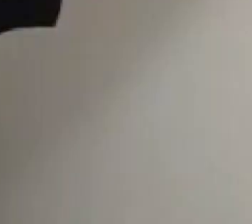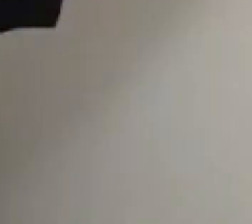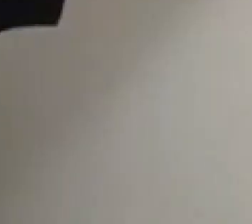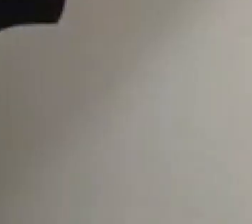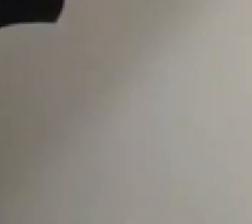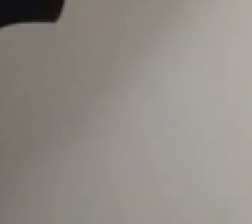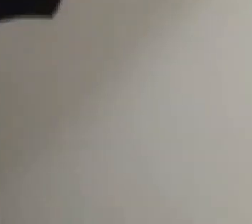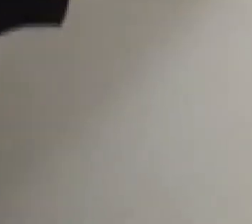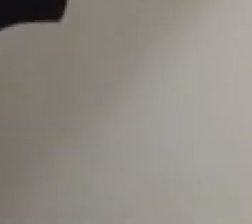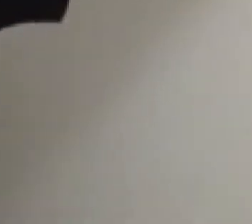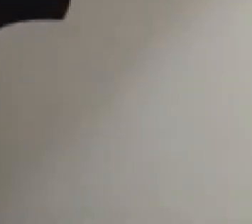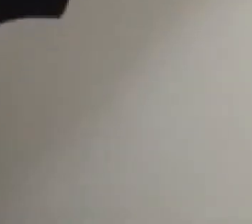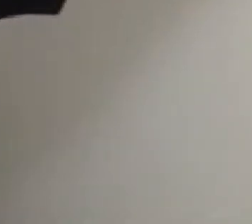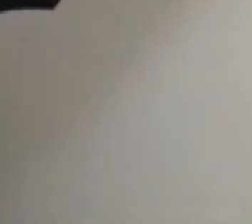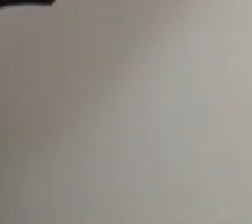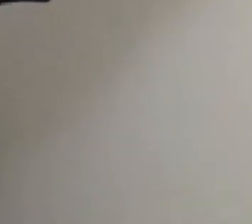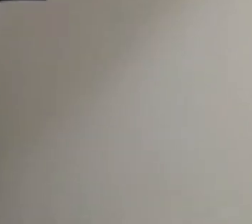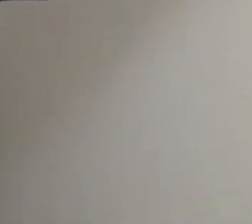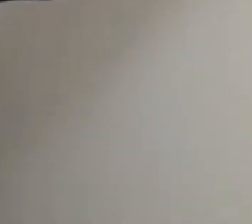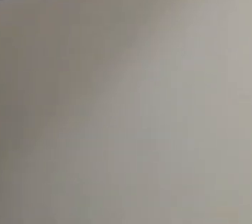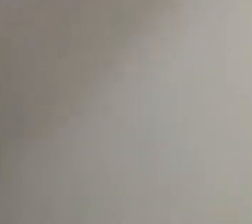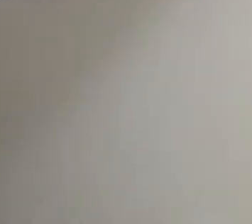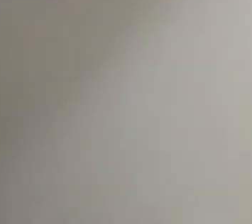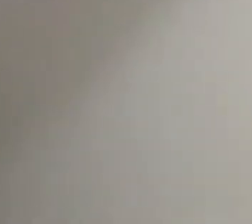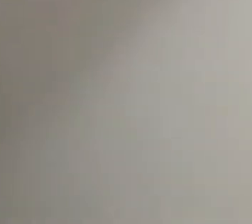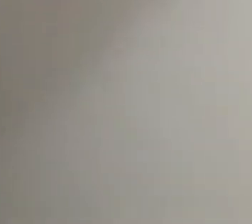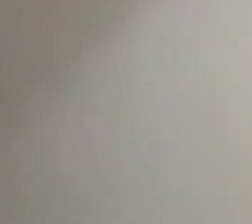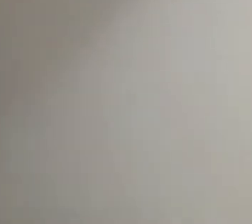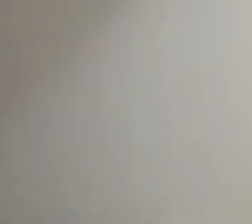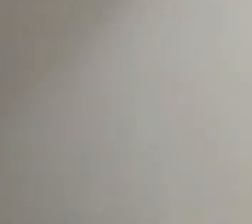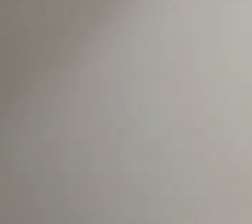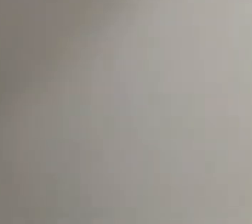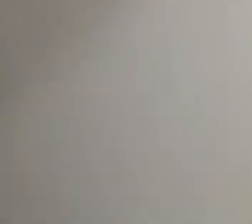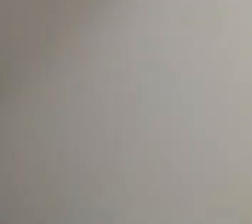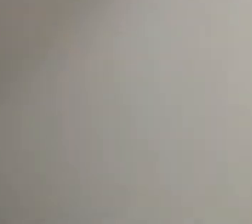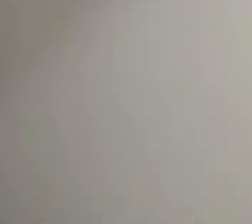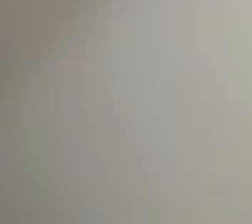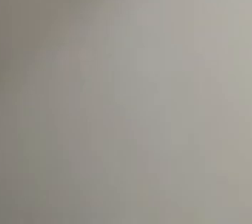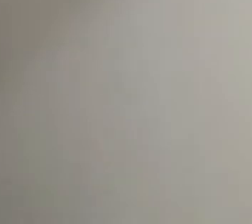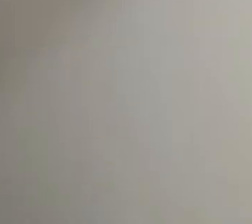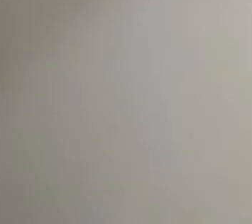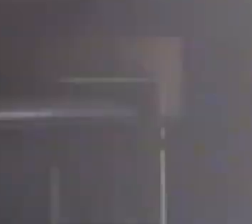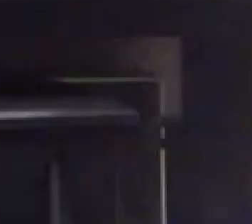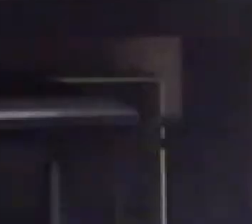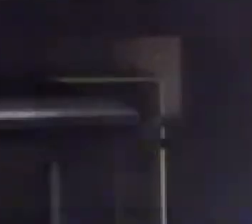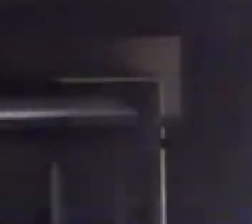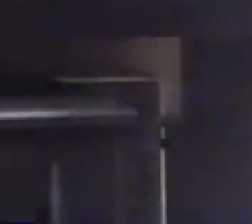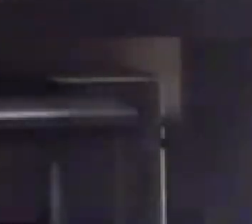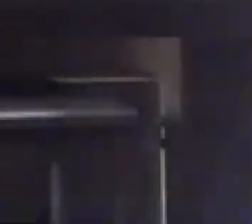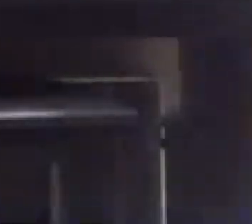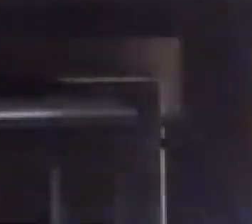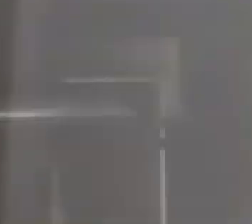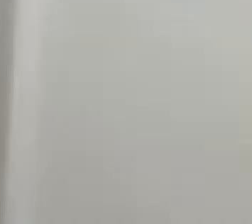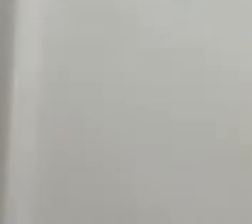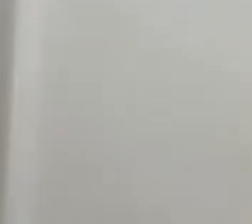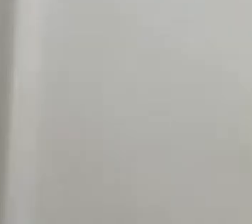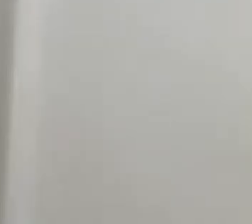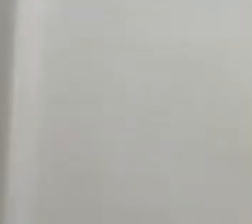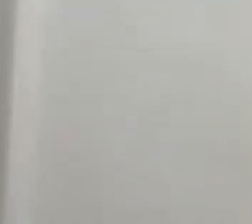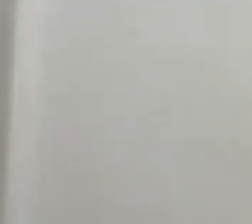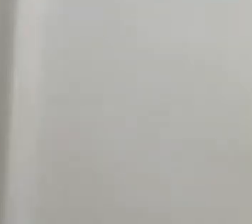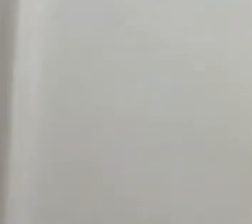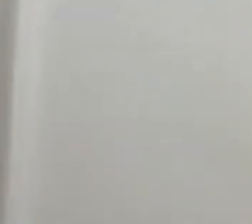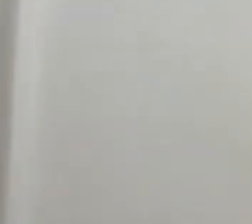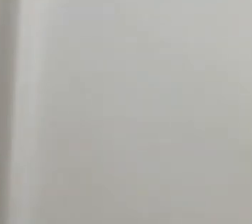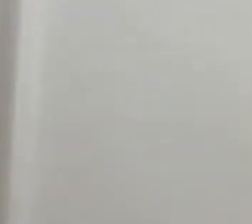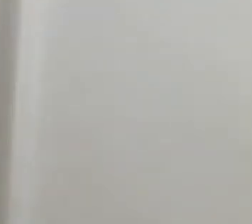feliz. Mas ela diz que apesar de tudo ela tem sonhos. Ela